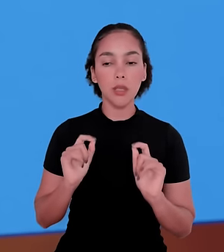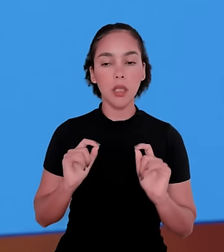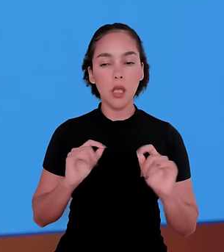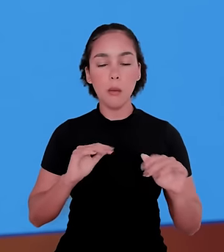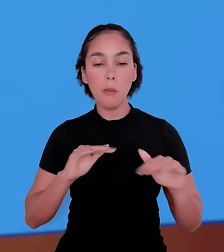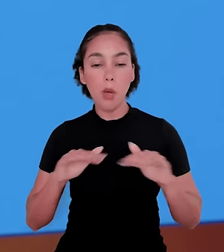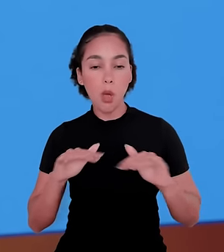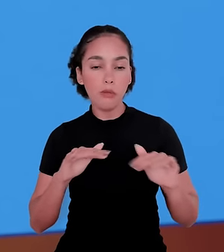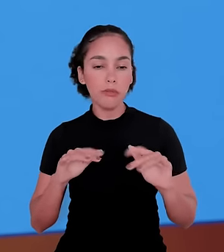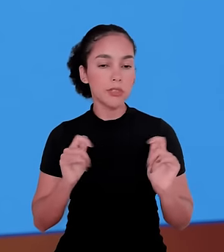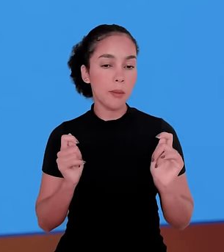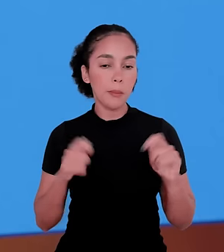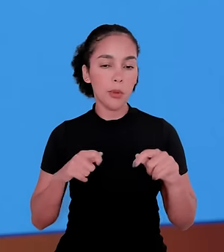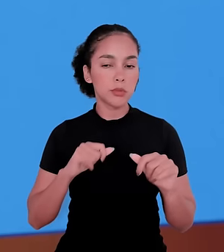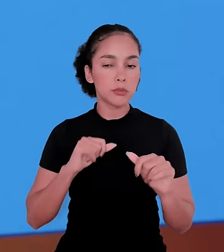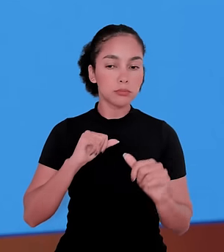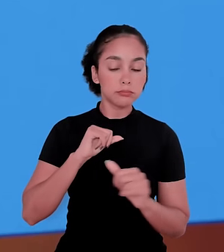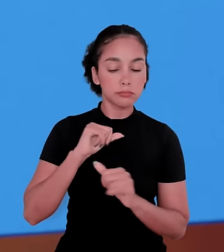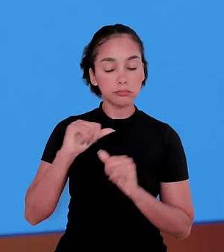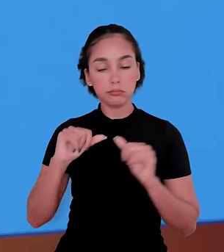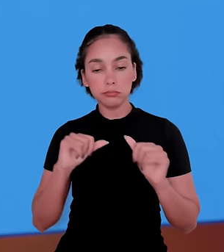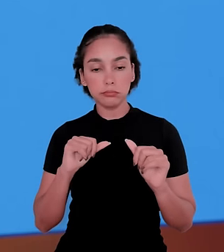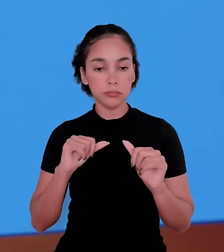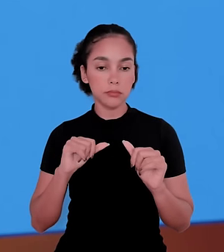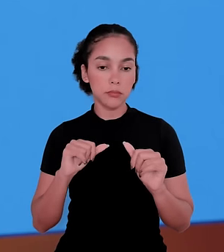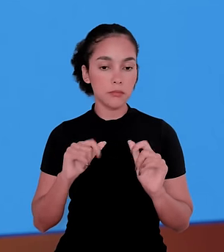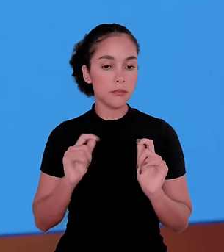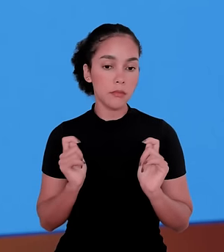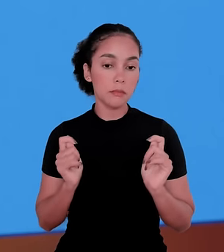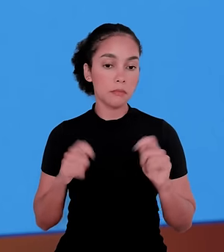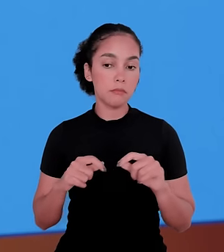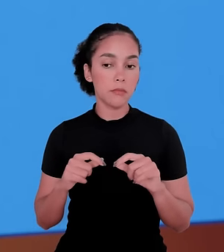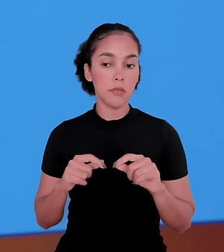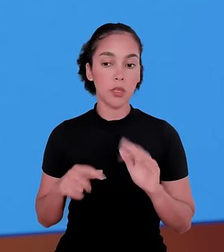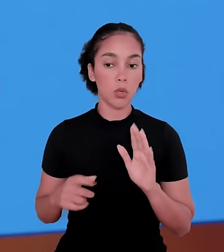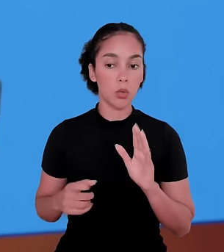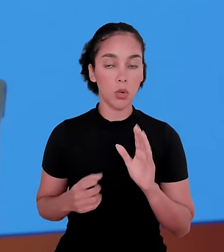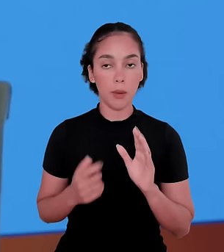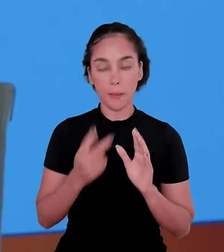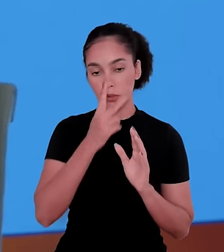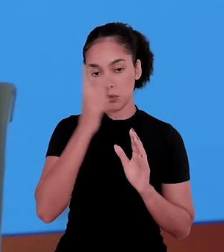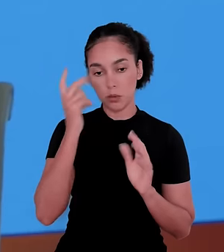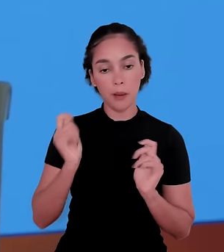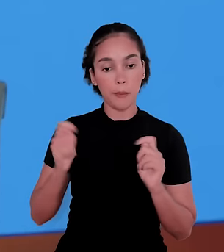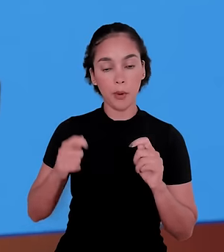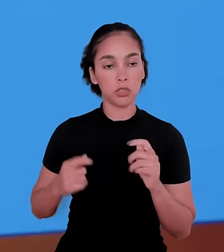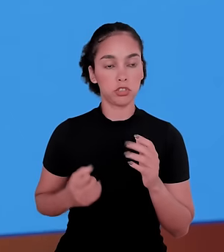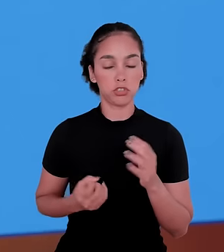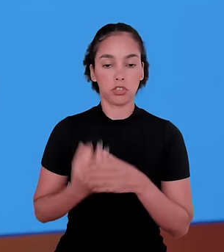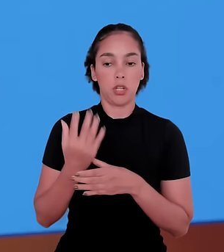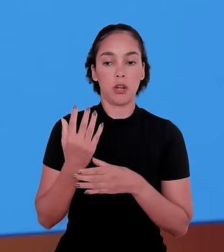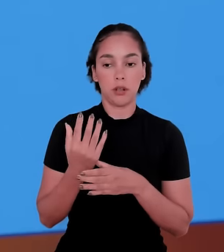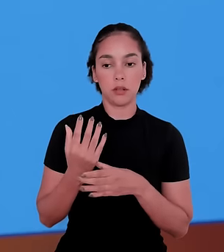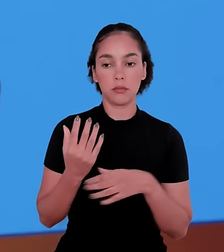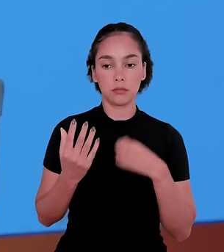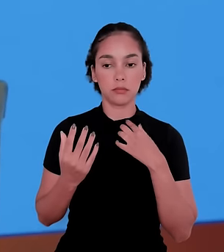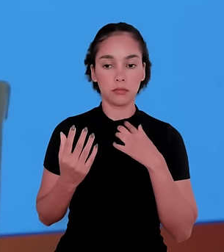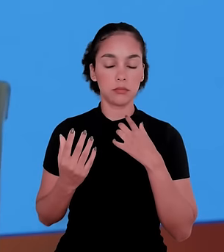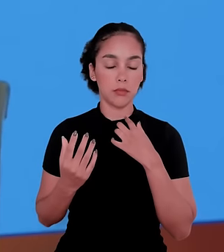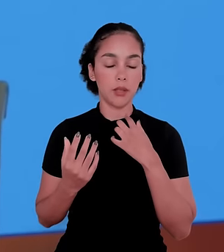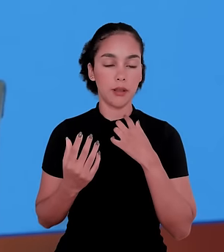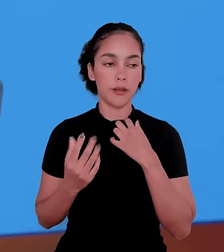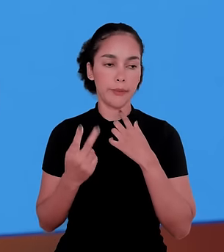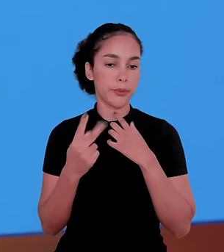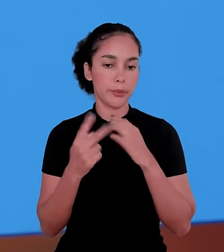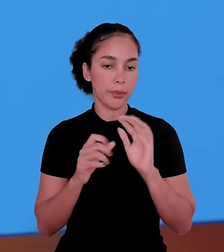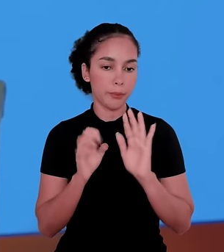né eles são ativos que eles podem gerar patrimônio paraa pessoa paraa sua empresa ou paraa pessoa que deposita